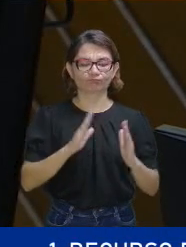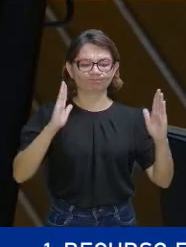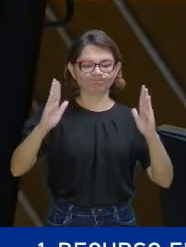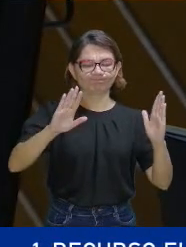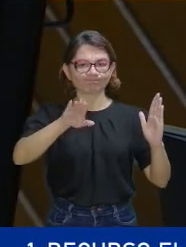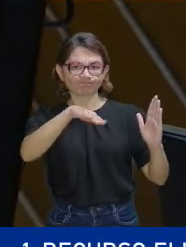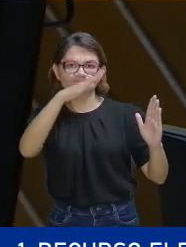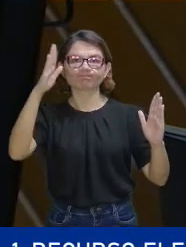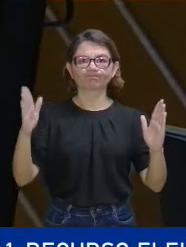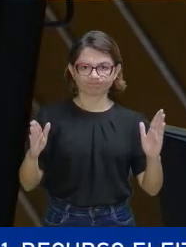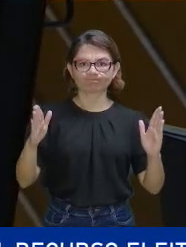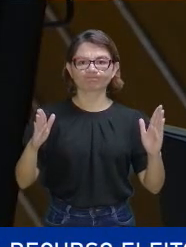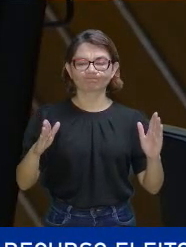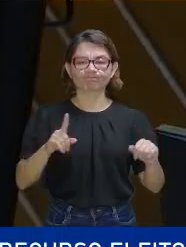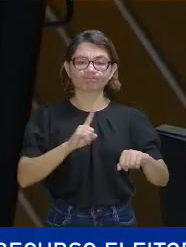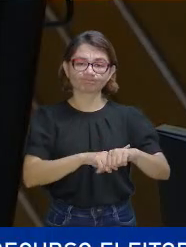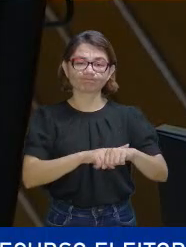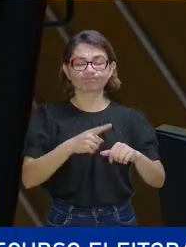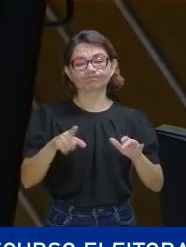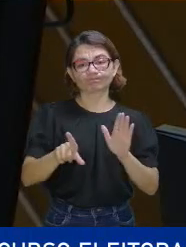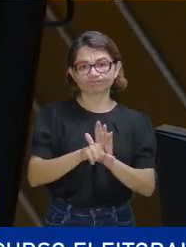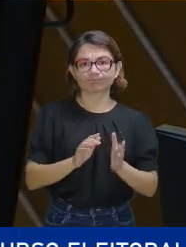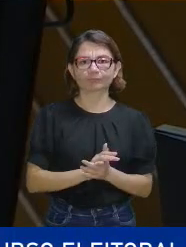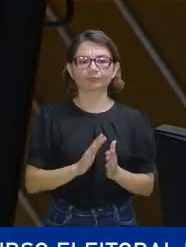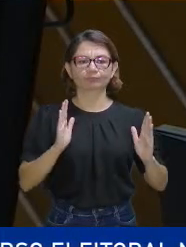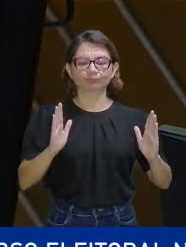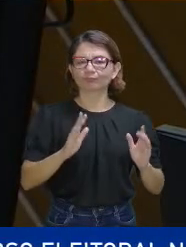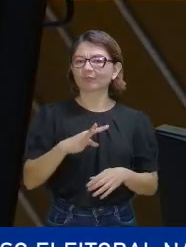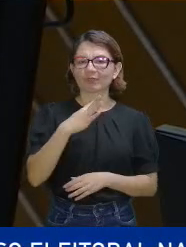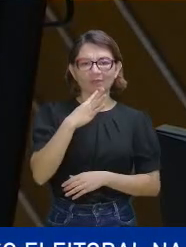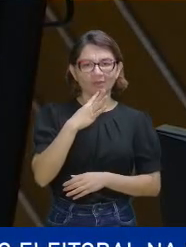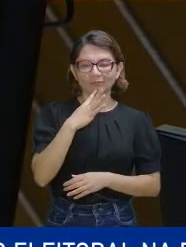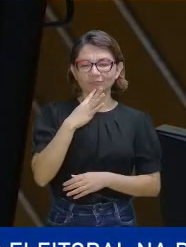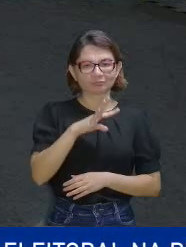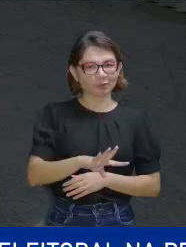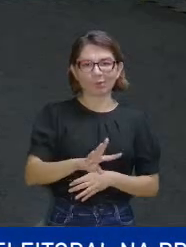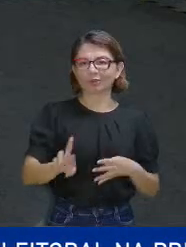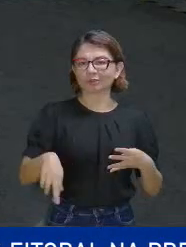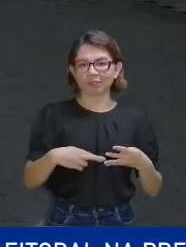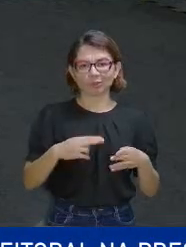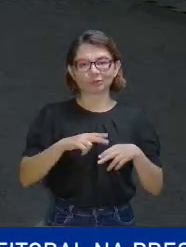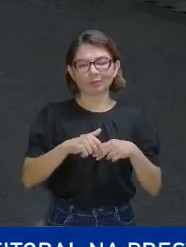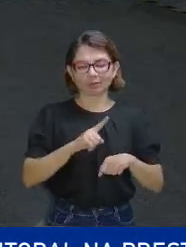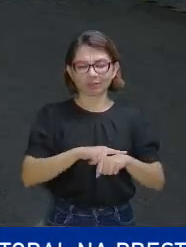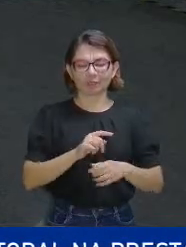legal. Desta feita, em razão da intempestividade, não conheço do recurso.